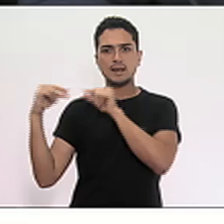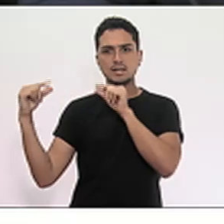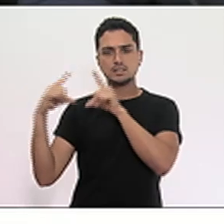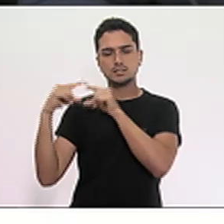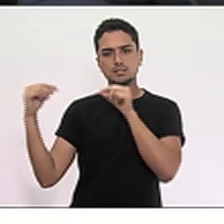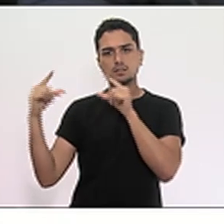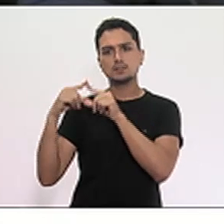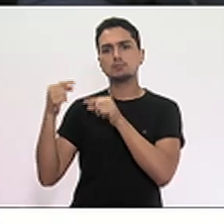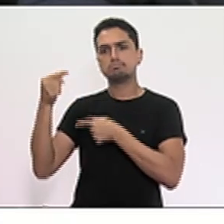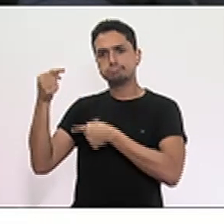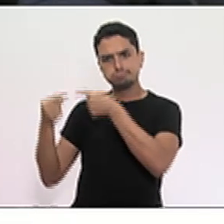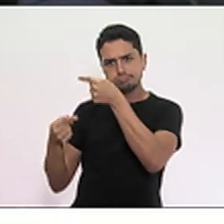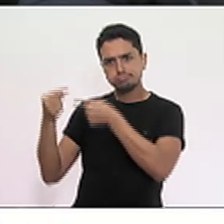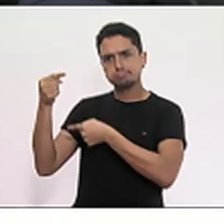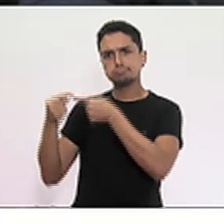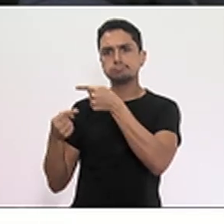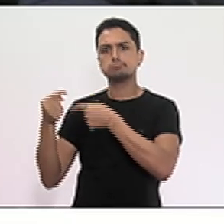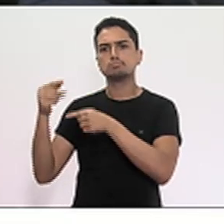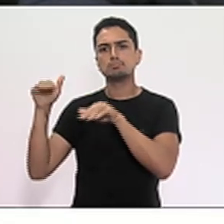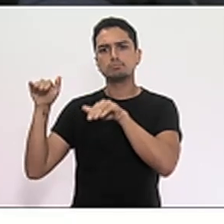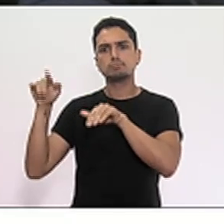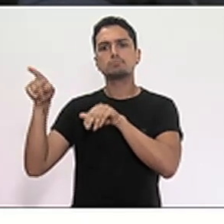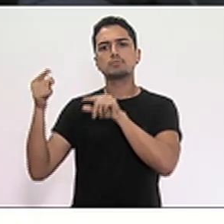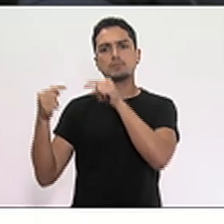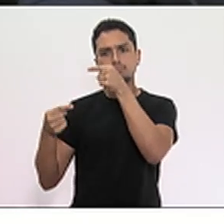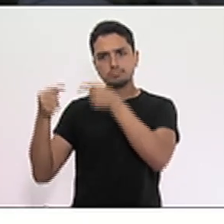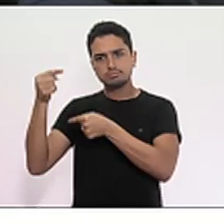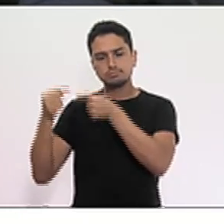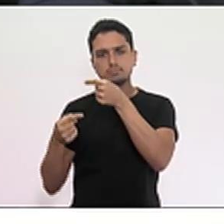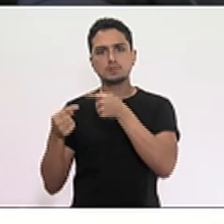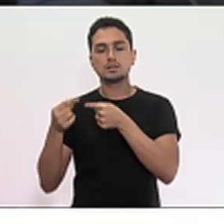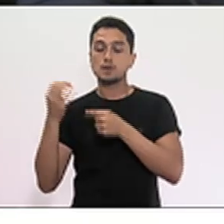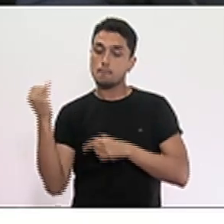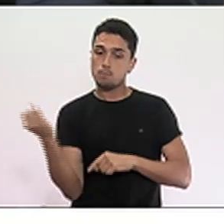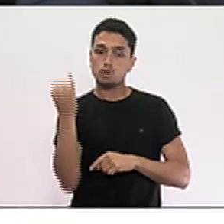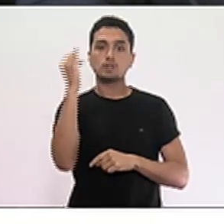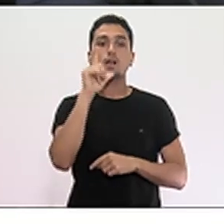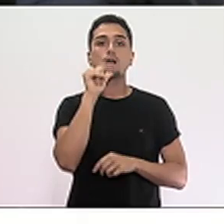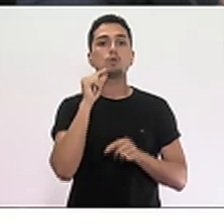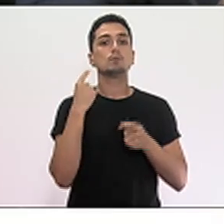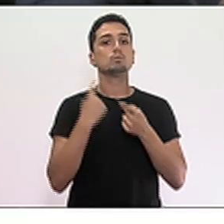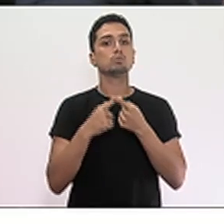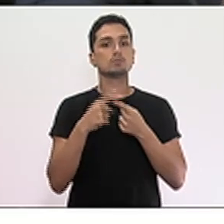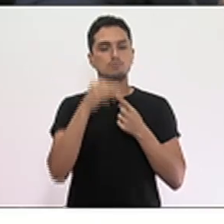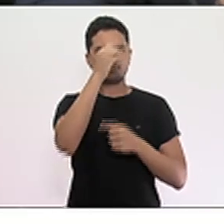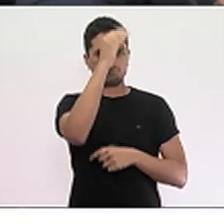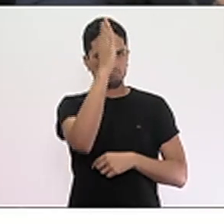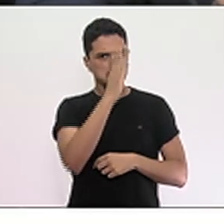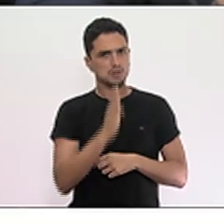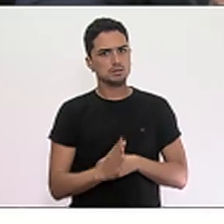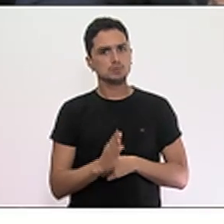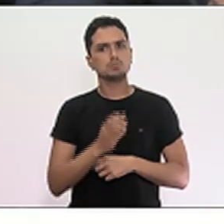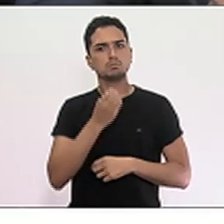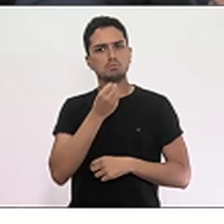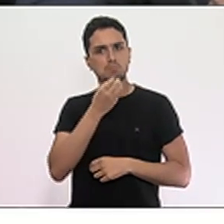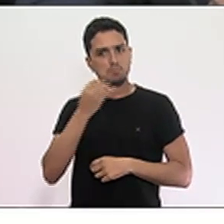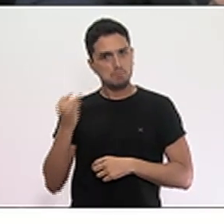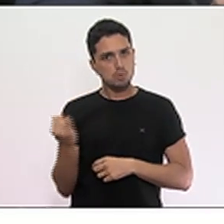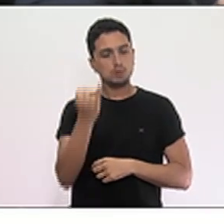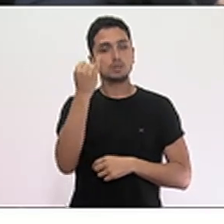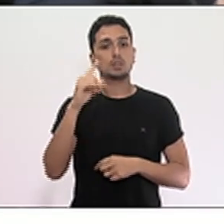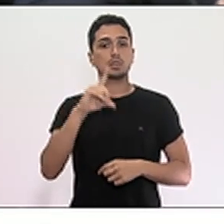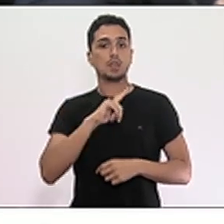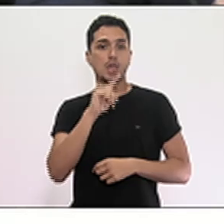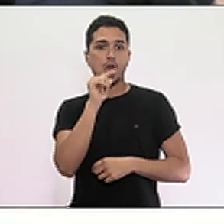e mostrar a importância da água, que o Brasil é um país que ele é privilegiado na questão da água e nos